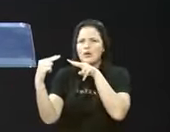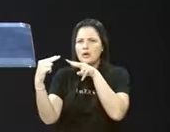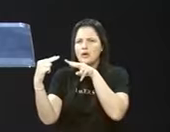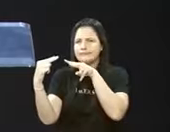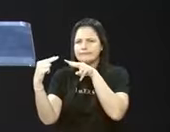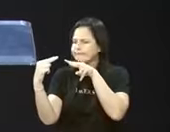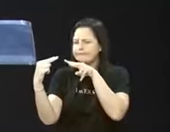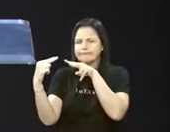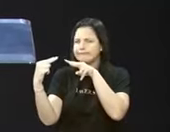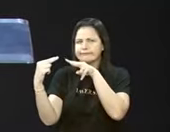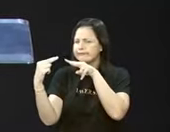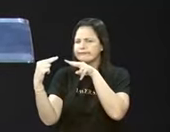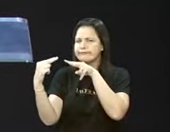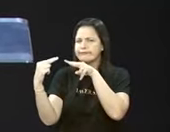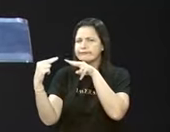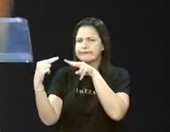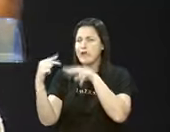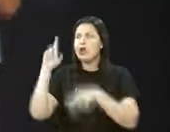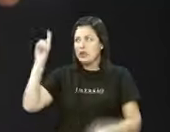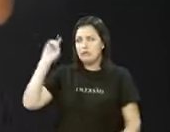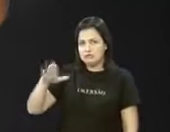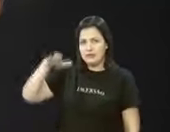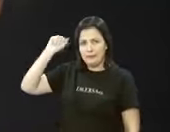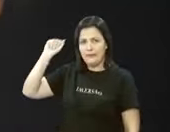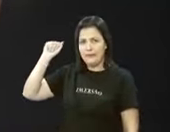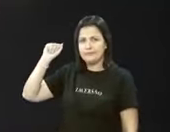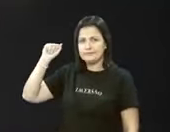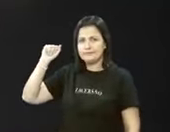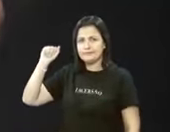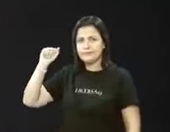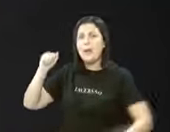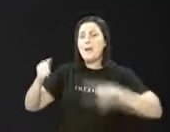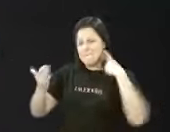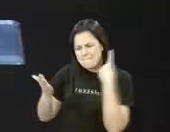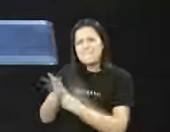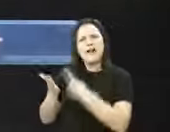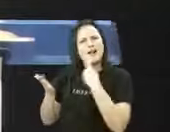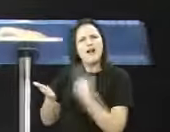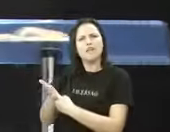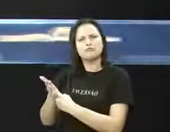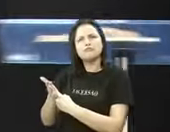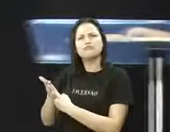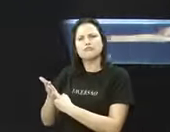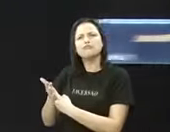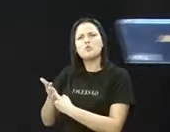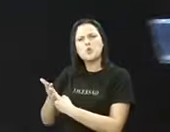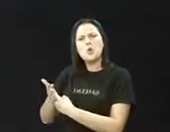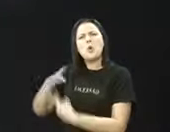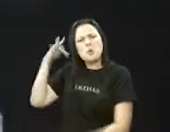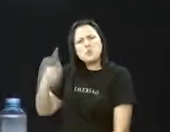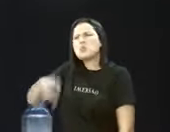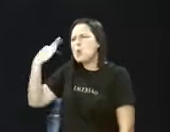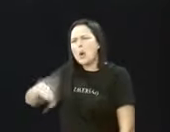adianta. Grandes chamados são marcados com grandes dores. Olha nos olhos dele e fala: não